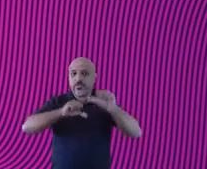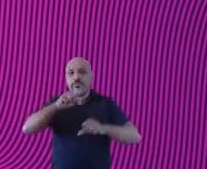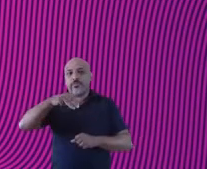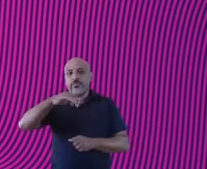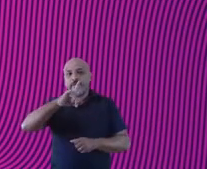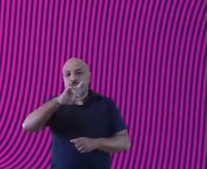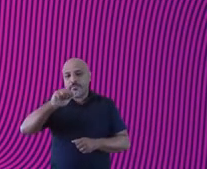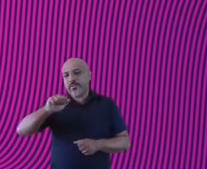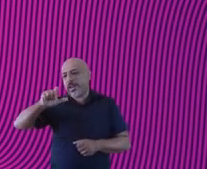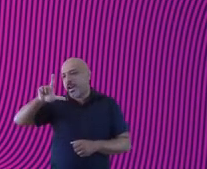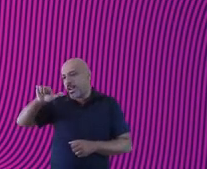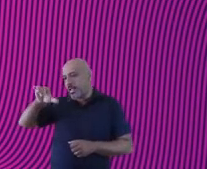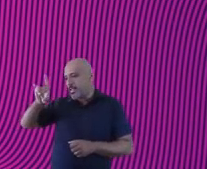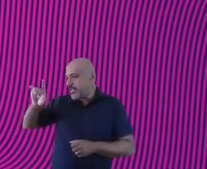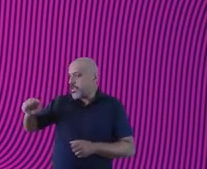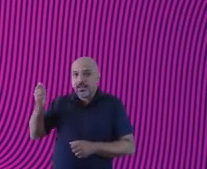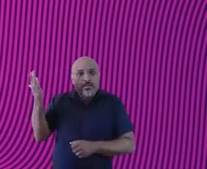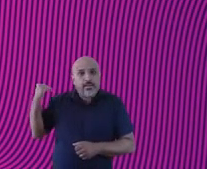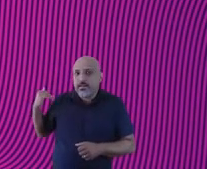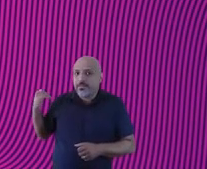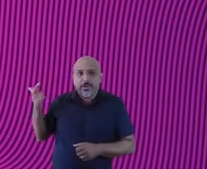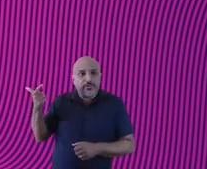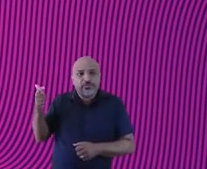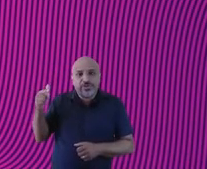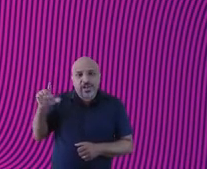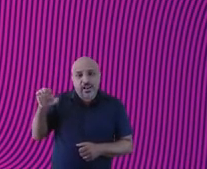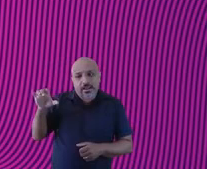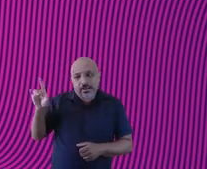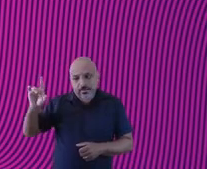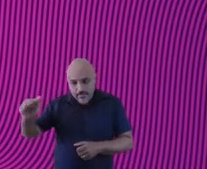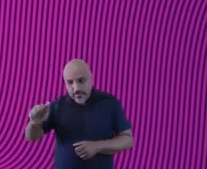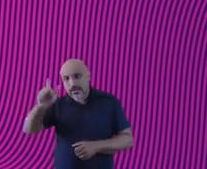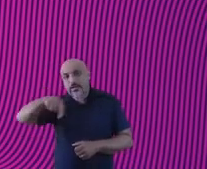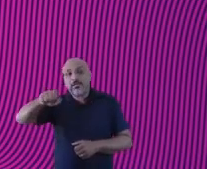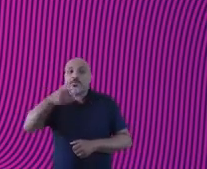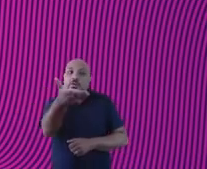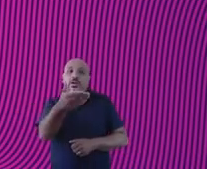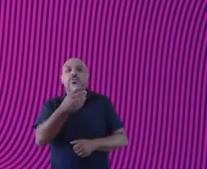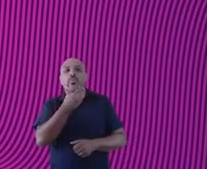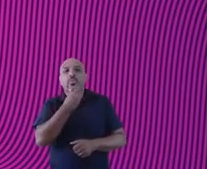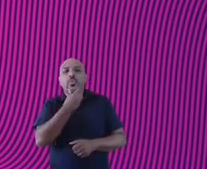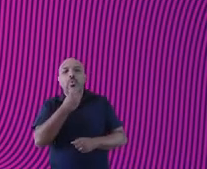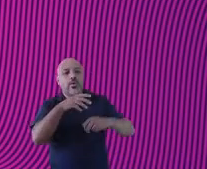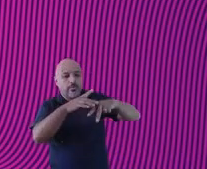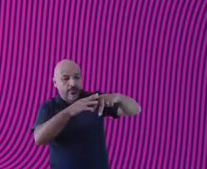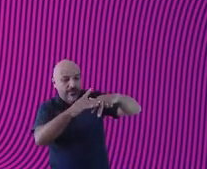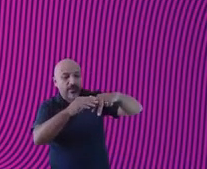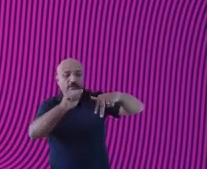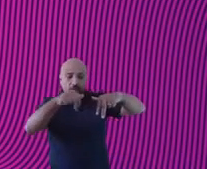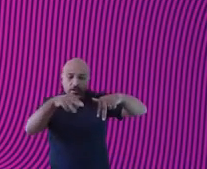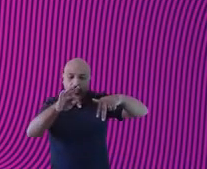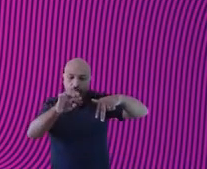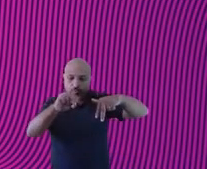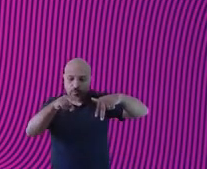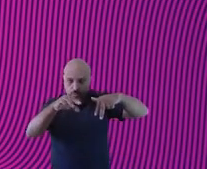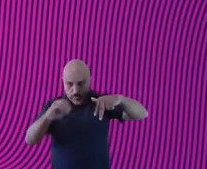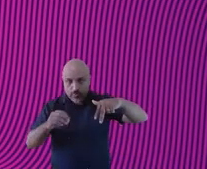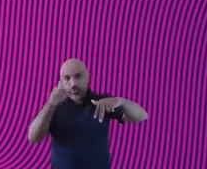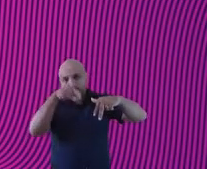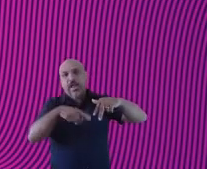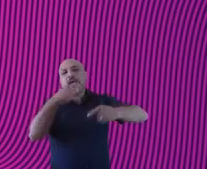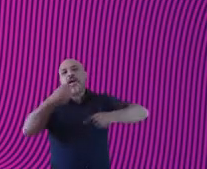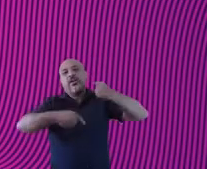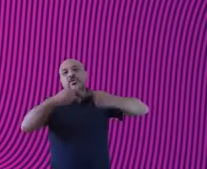né, na época que ainda não tinha a lena. Em relação ao caso do Antônio, eu acho que também é a discussão que